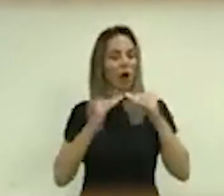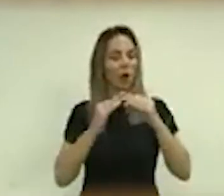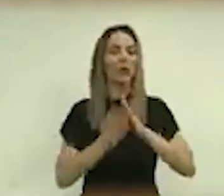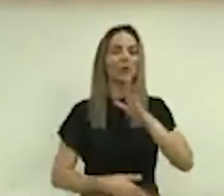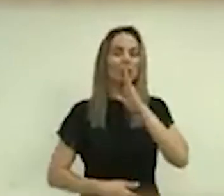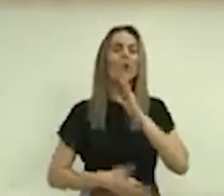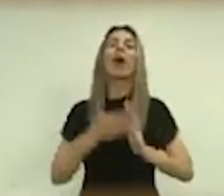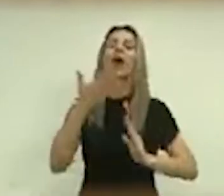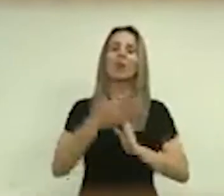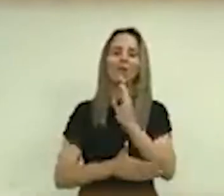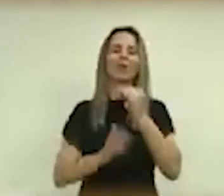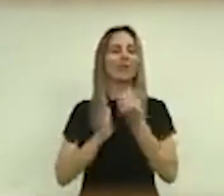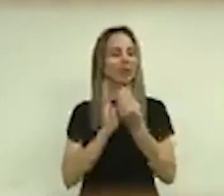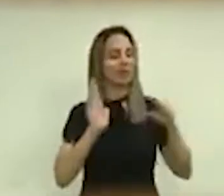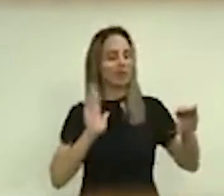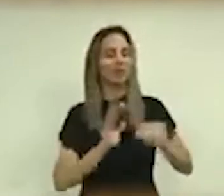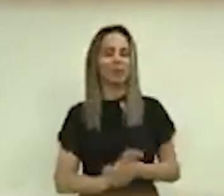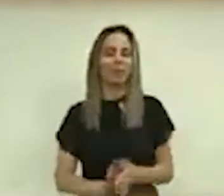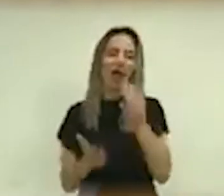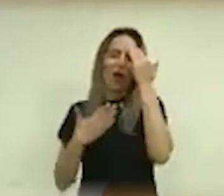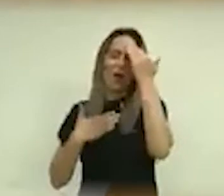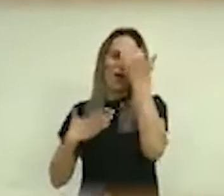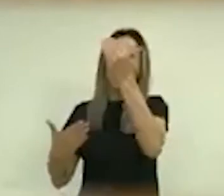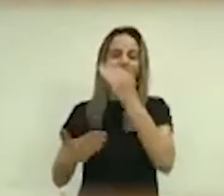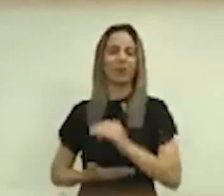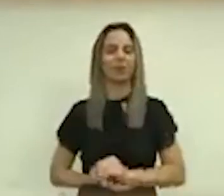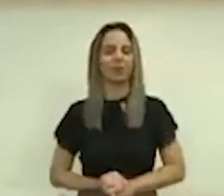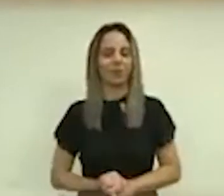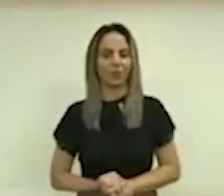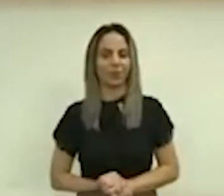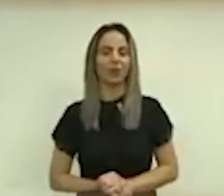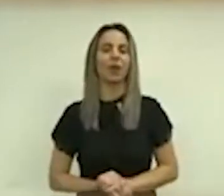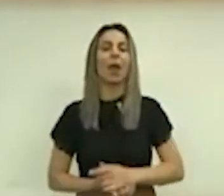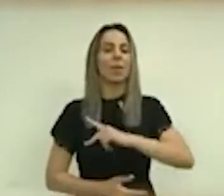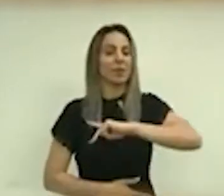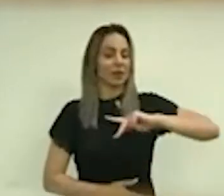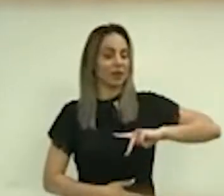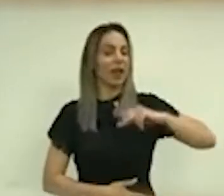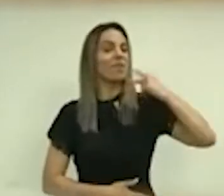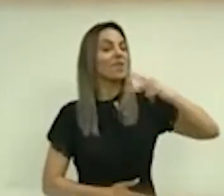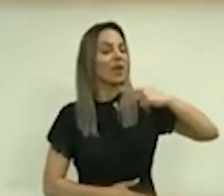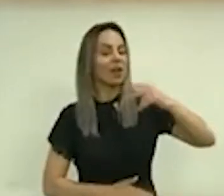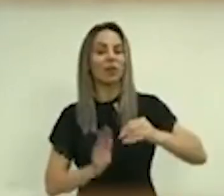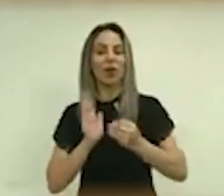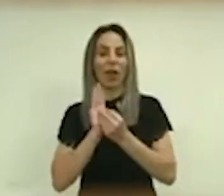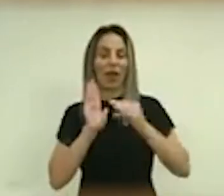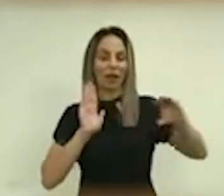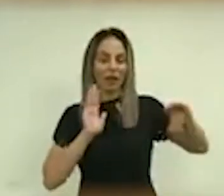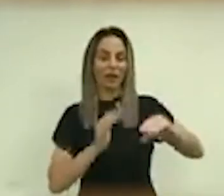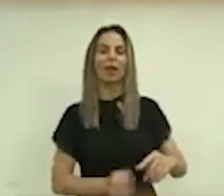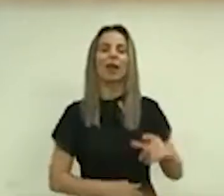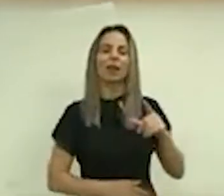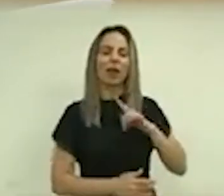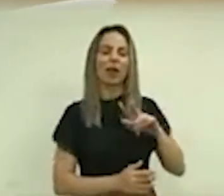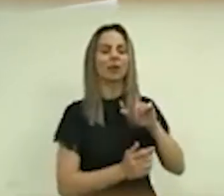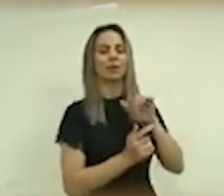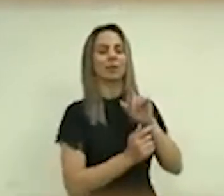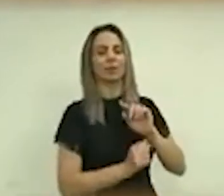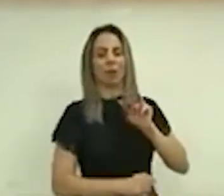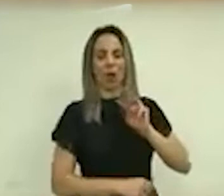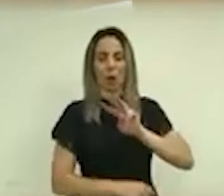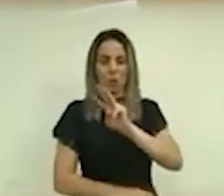permaneçam como estão. Aprovado o requerimento, vereador. Obrigado. Senhor presidente, senhores vereadores, requerimento. Ao realizar consulta no